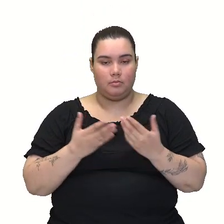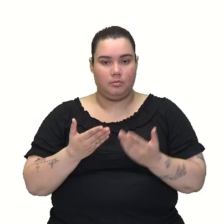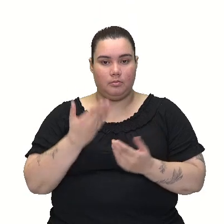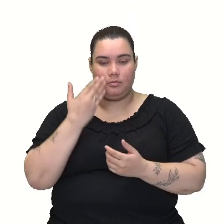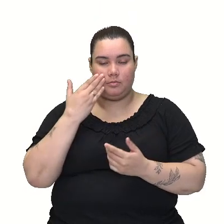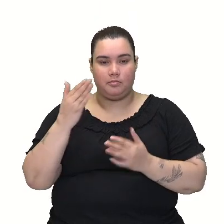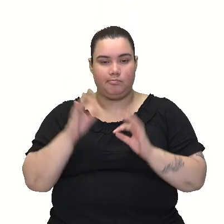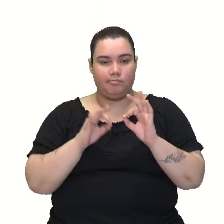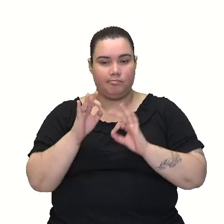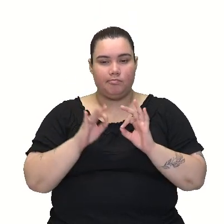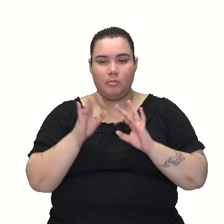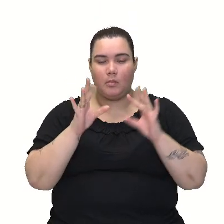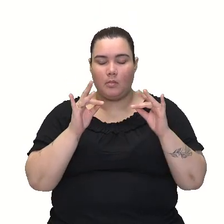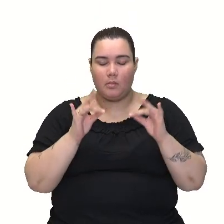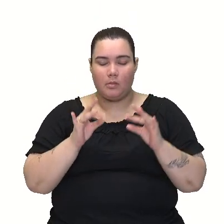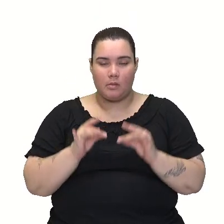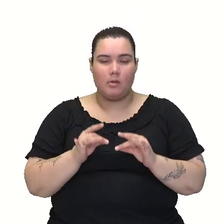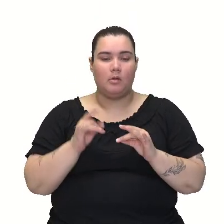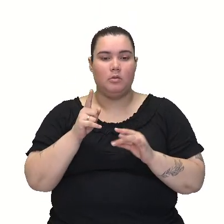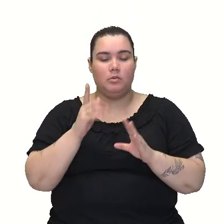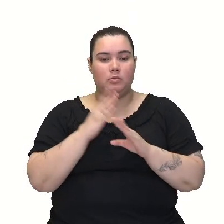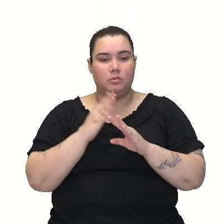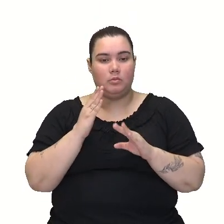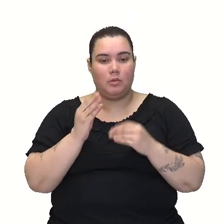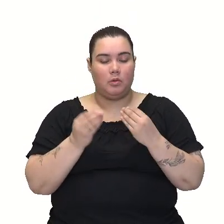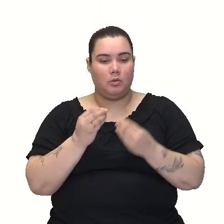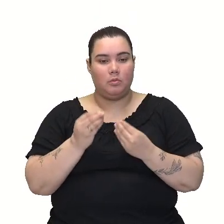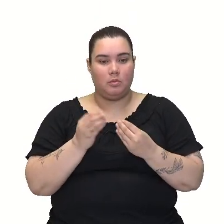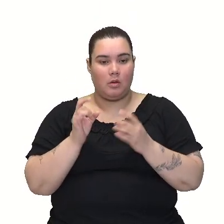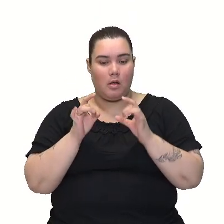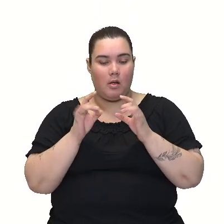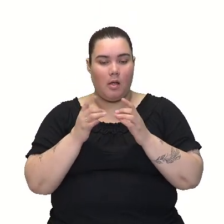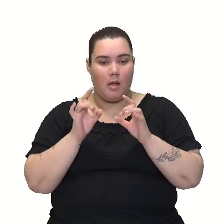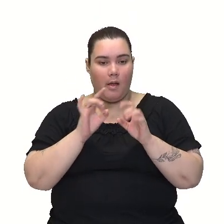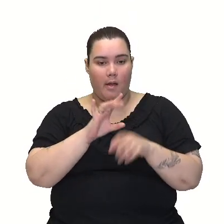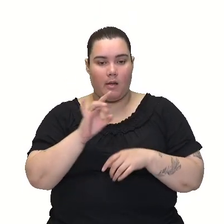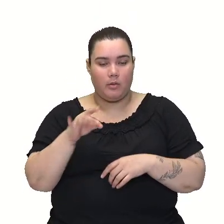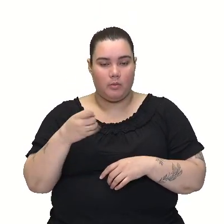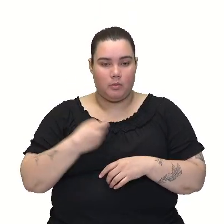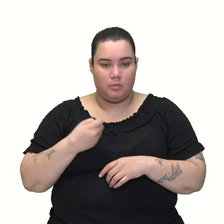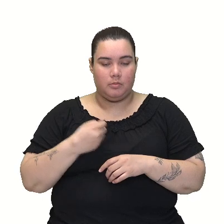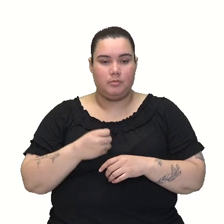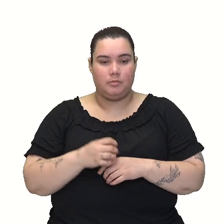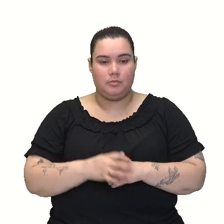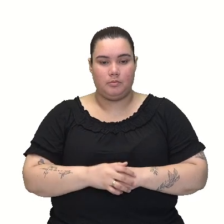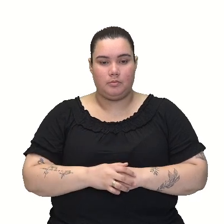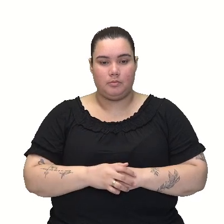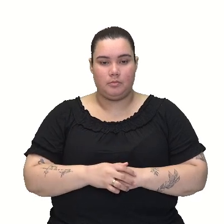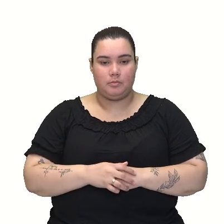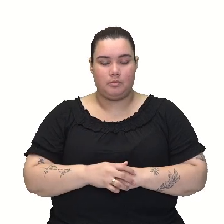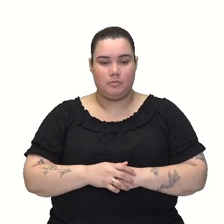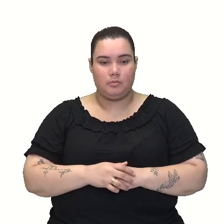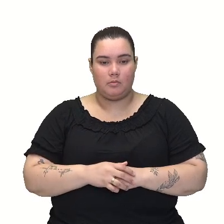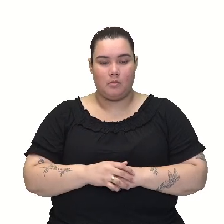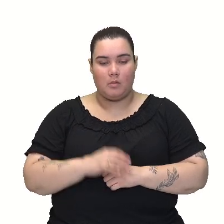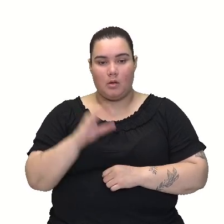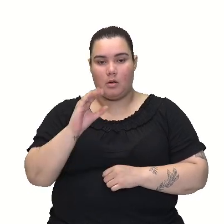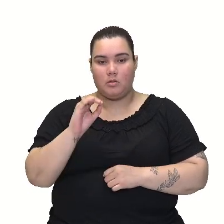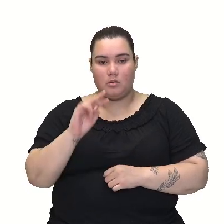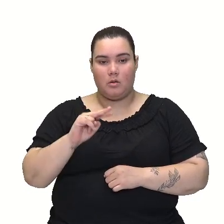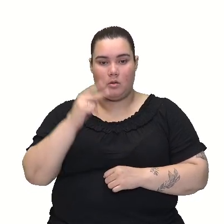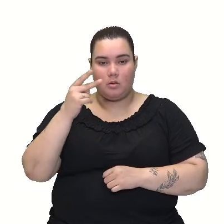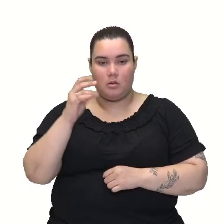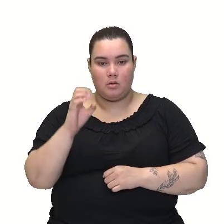passo a passo, para você saber de onde foi que saiu cada termo, vamos deixar dessa forma. Então, 0 ao quadrado é